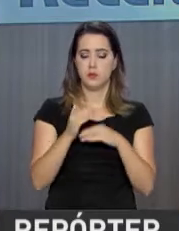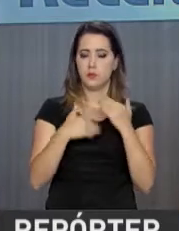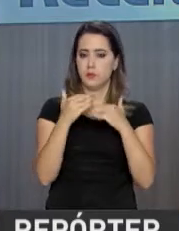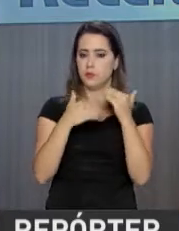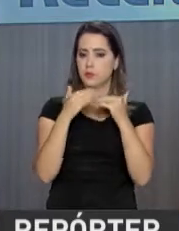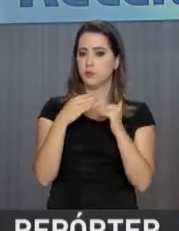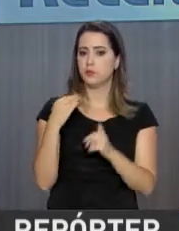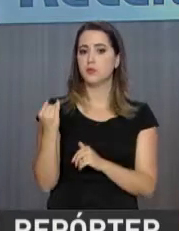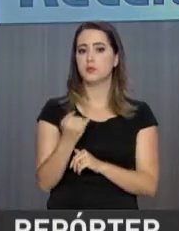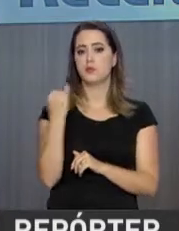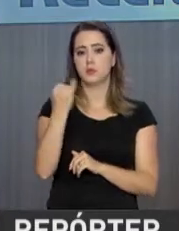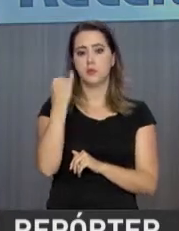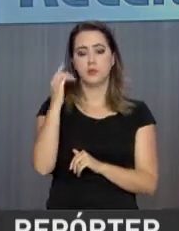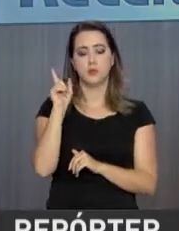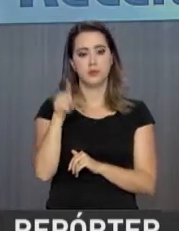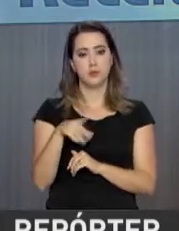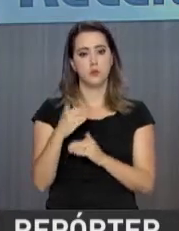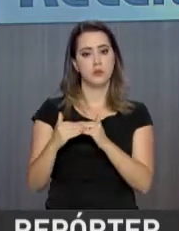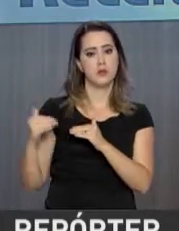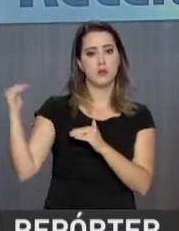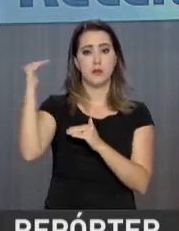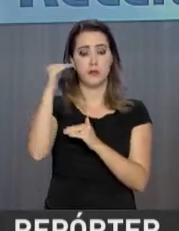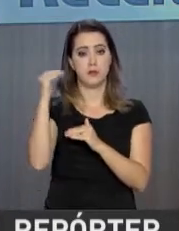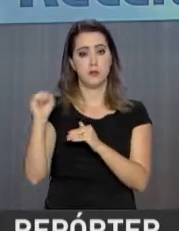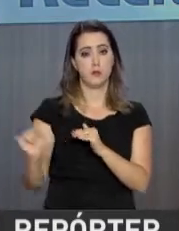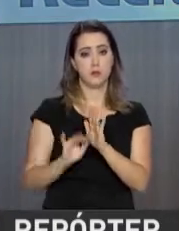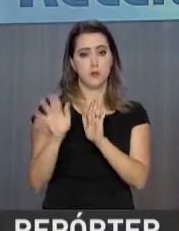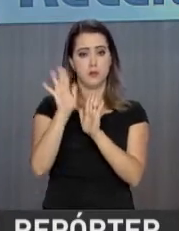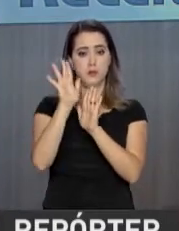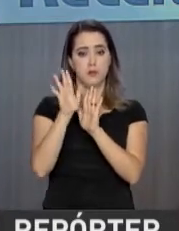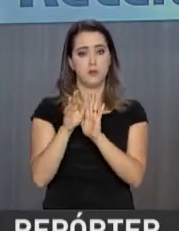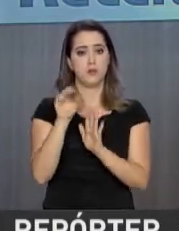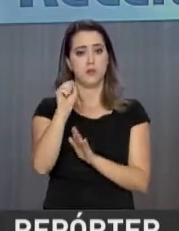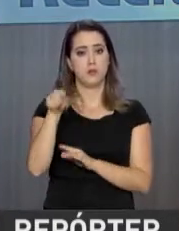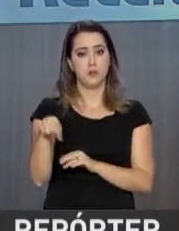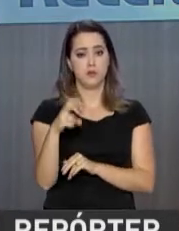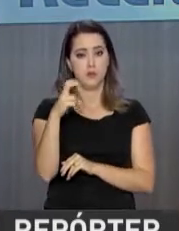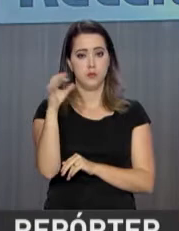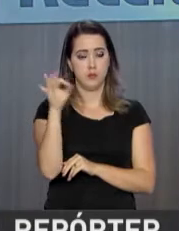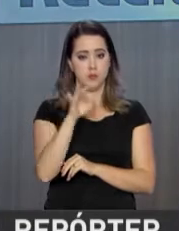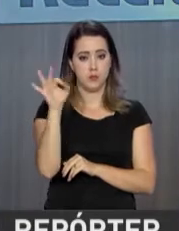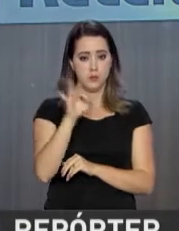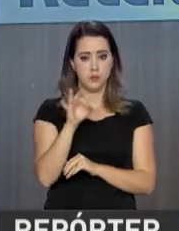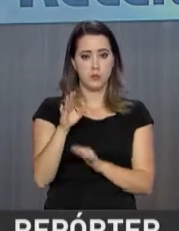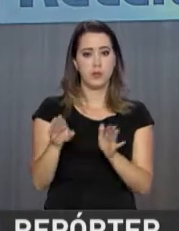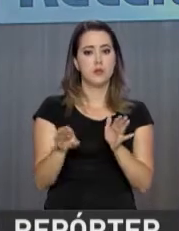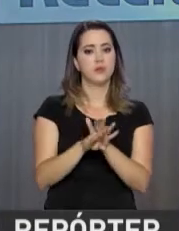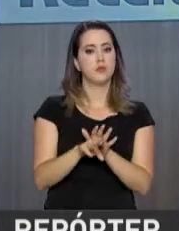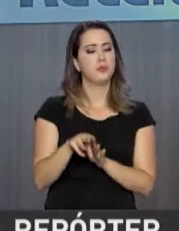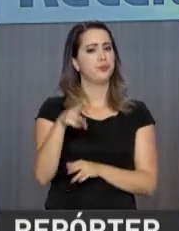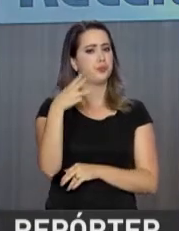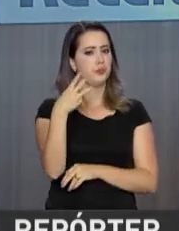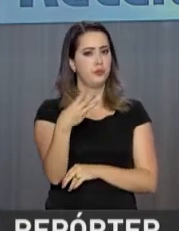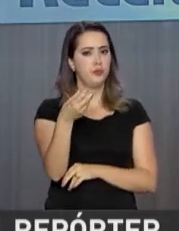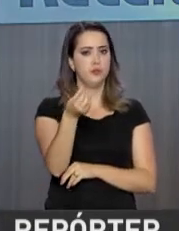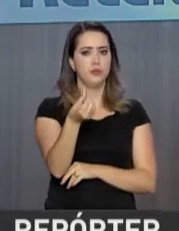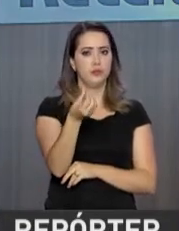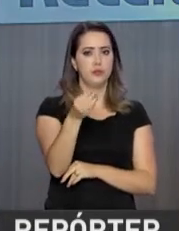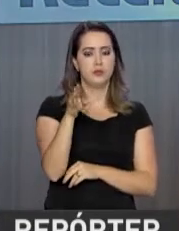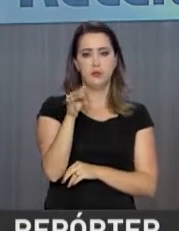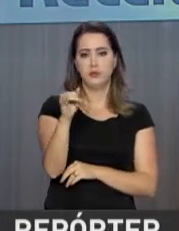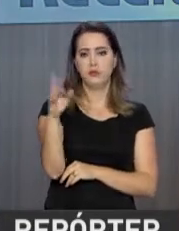crescimento real ou seja acima da inflação de cerca de oito e meio por cento e chegou a 366